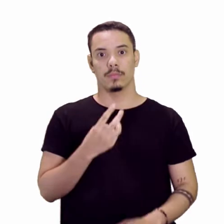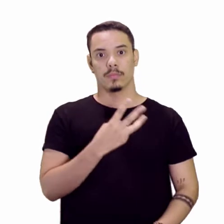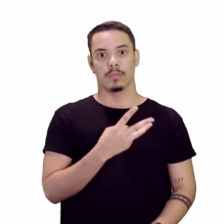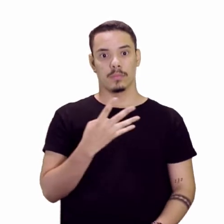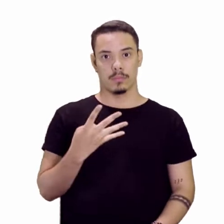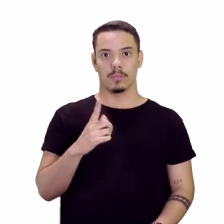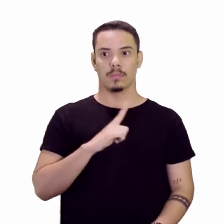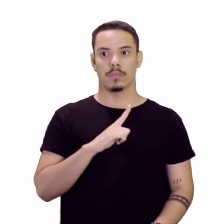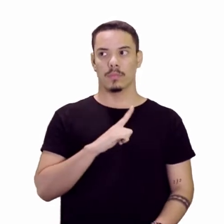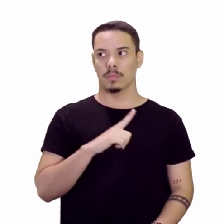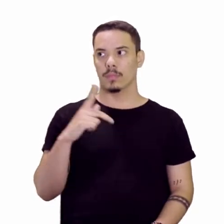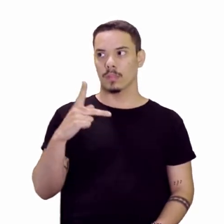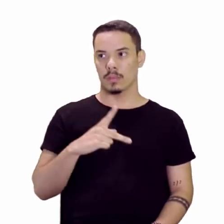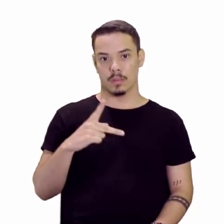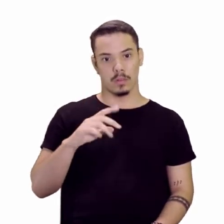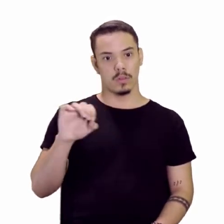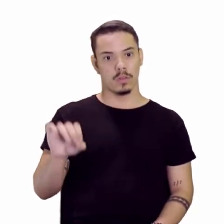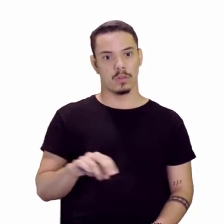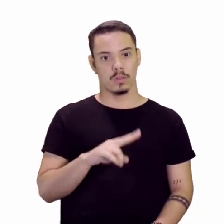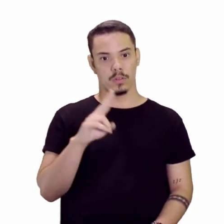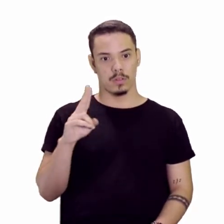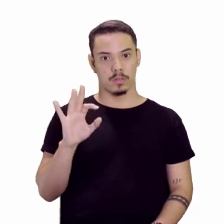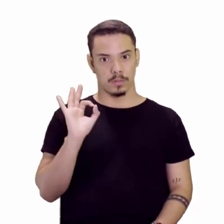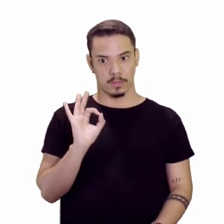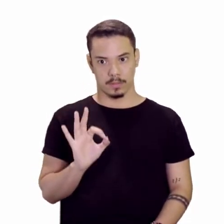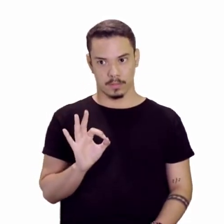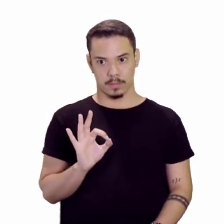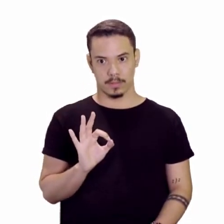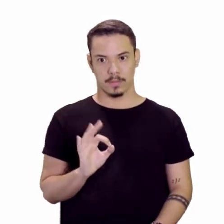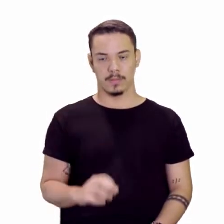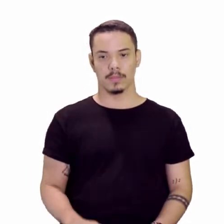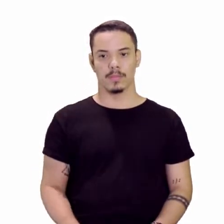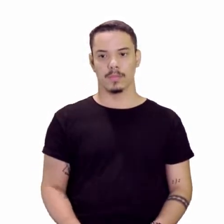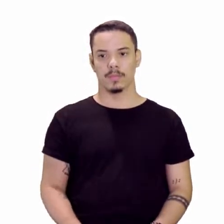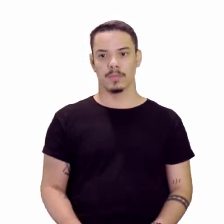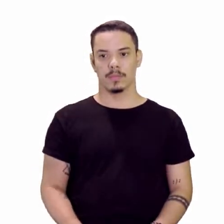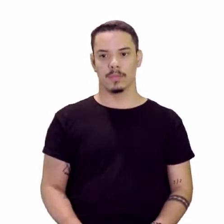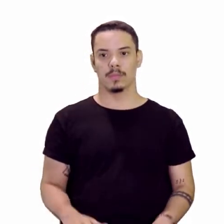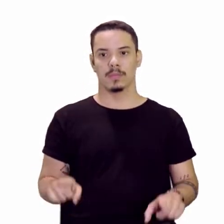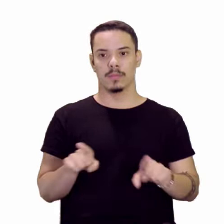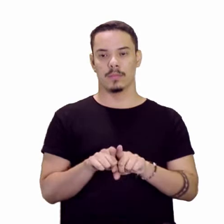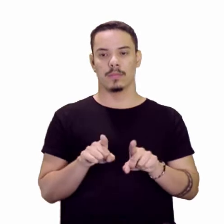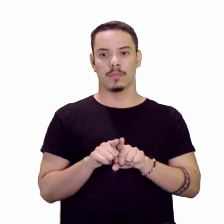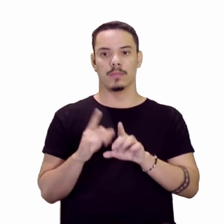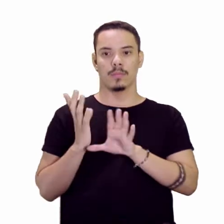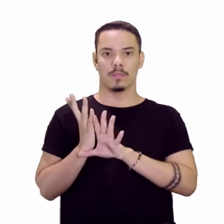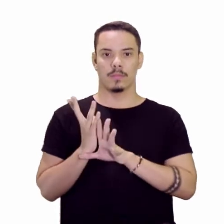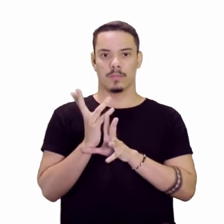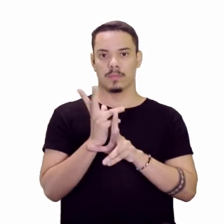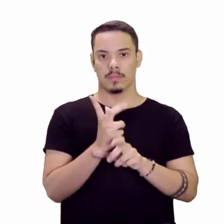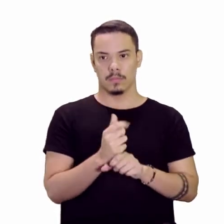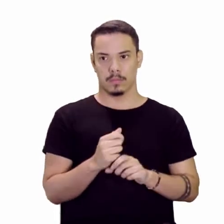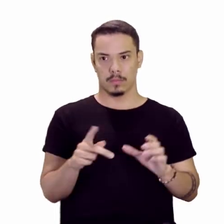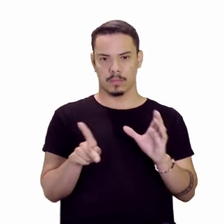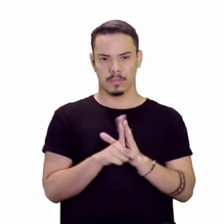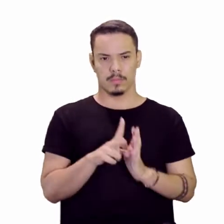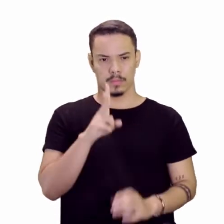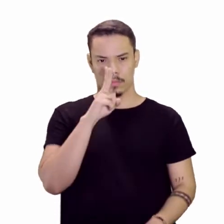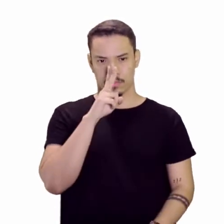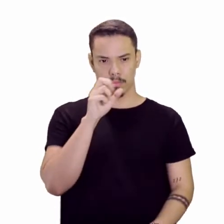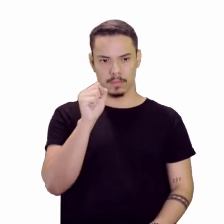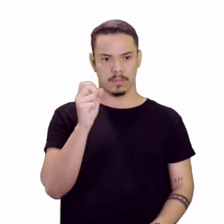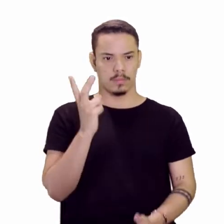tem potência. Potência. Potência, conceito e também associado ao trabalho de uma força. Está